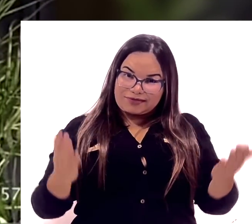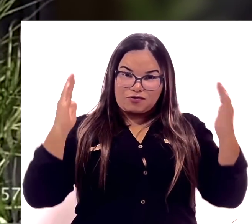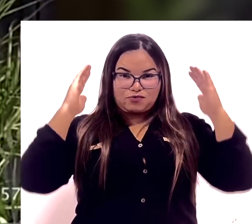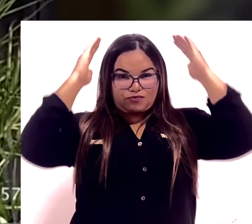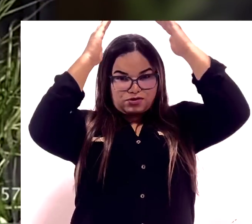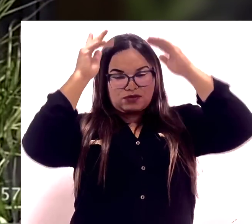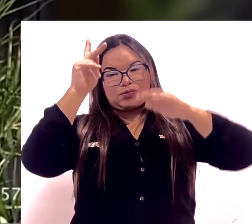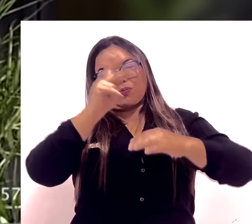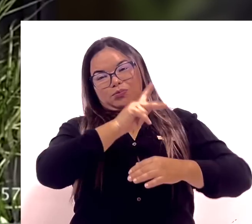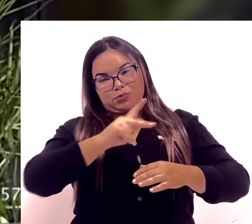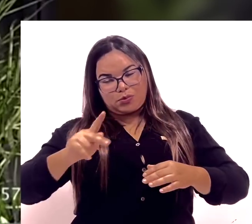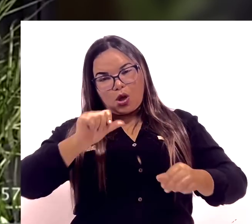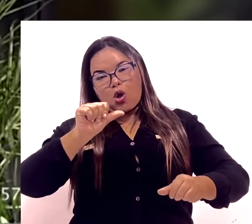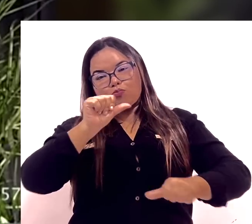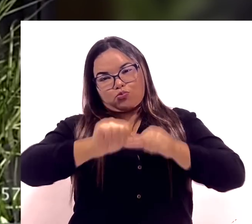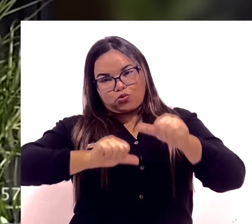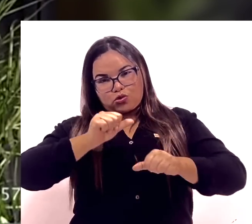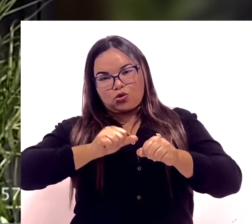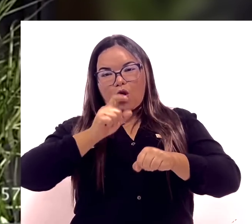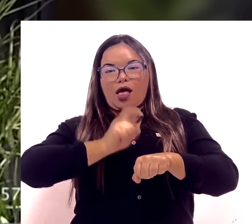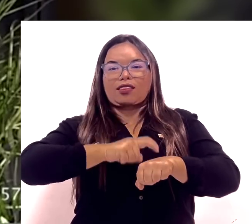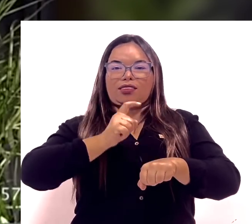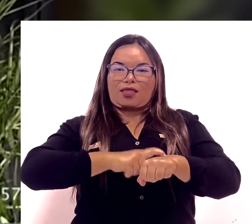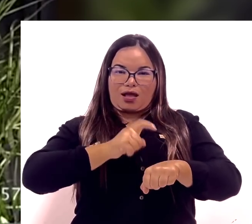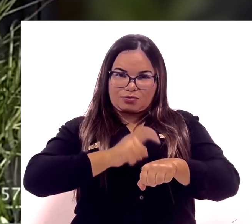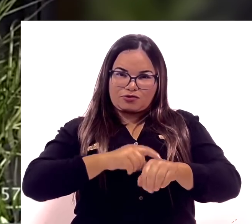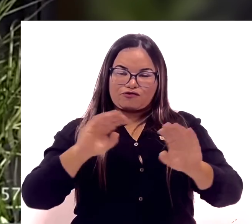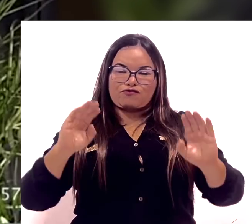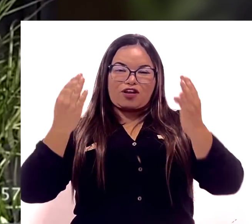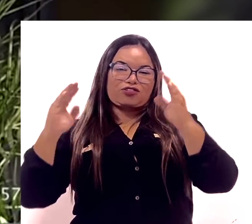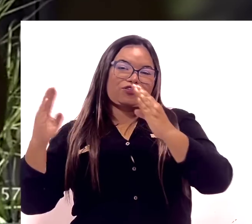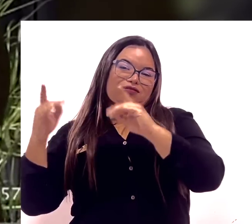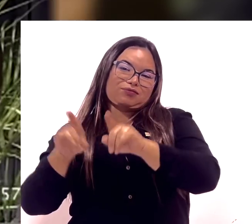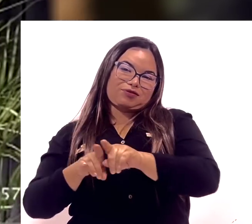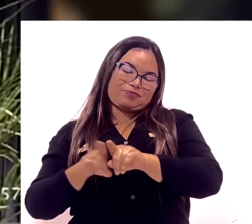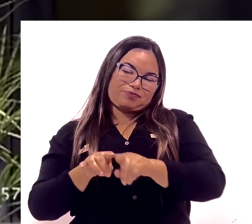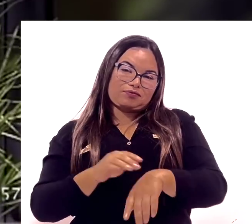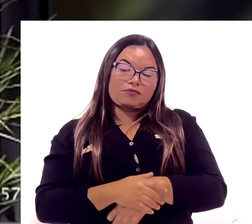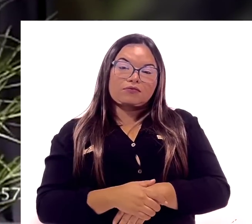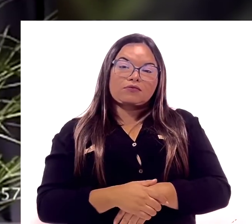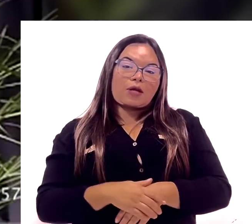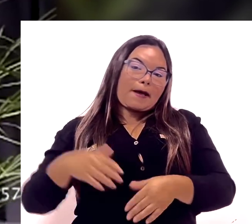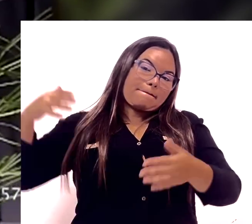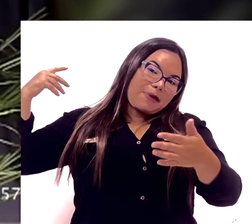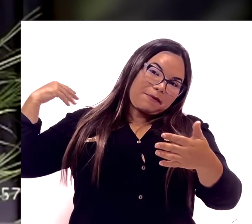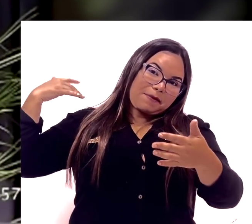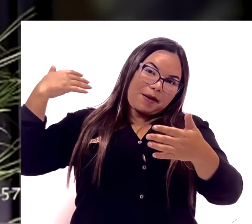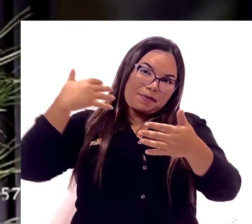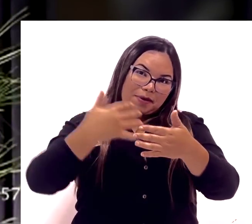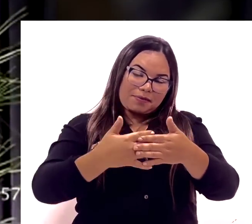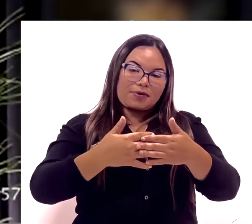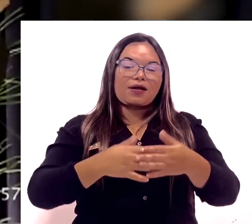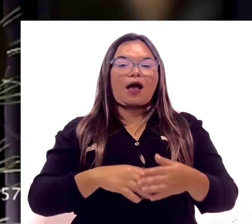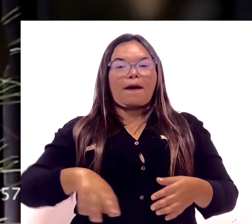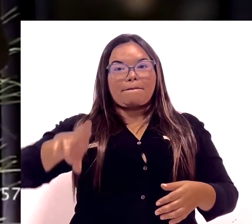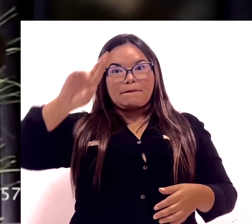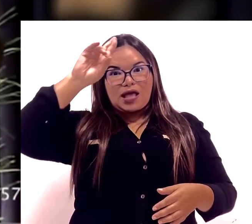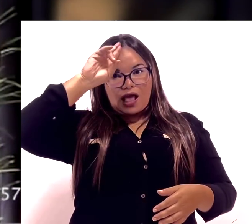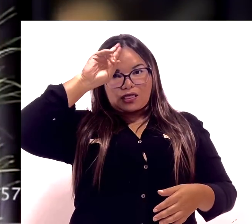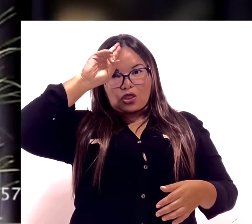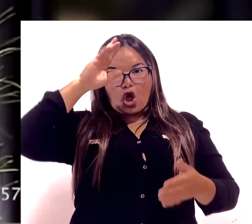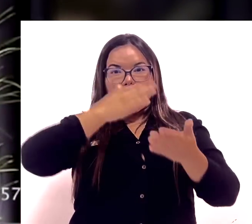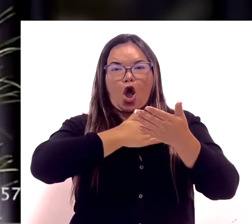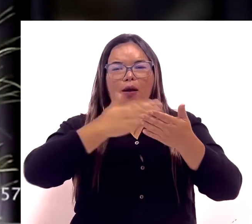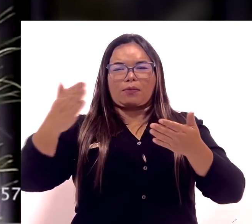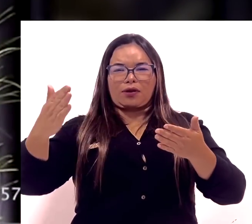festas, definitivamente. Também, desde esses tempos, nós estamos celebrando o dia de meia-noite a meia-noite,